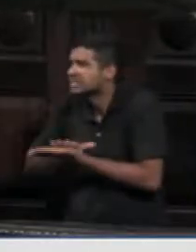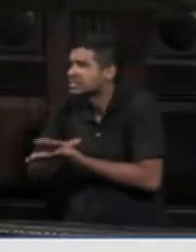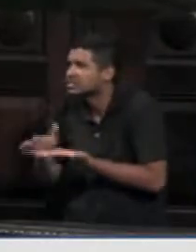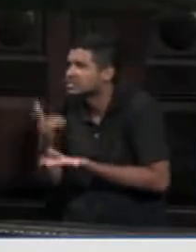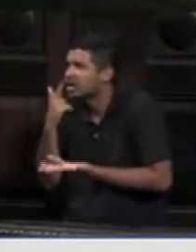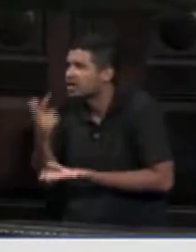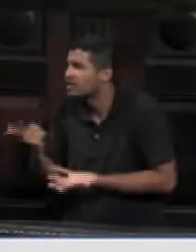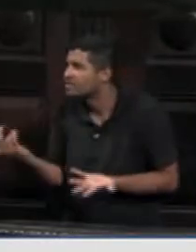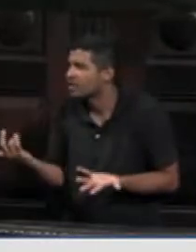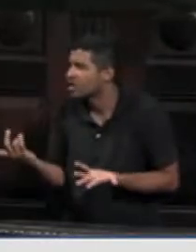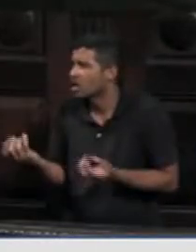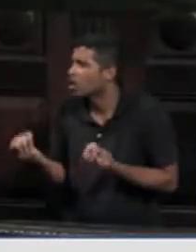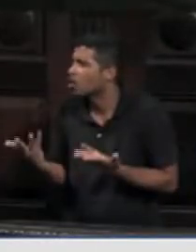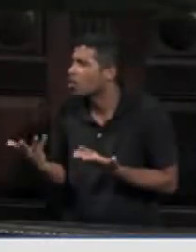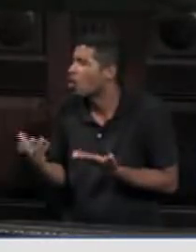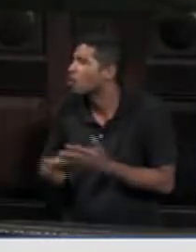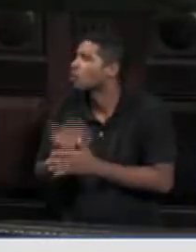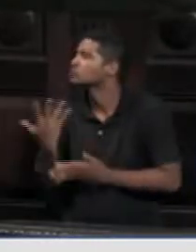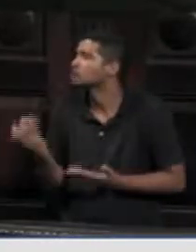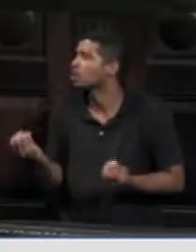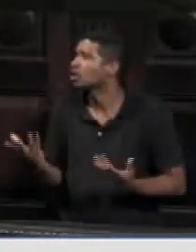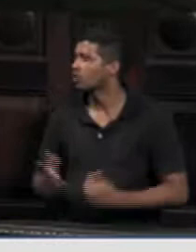emenda modificativa número 9.